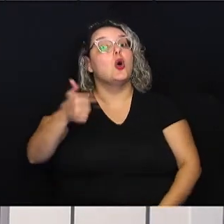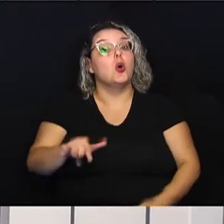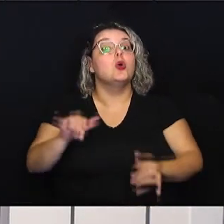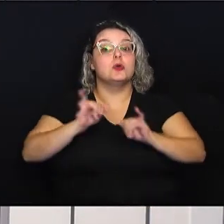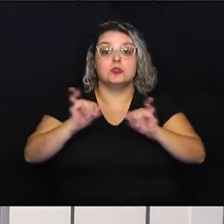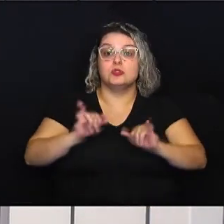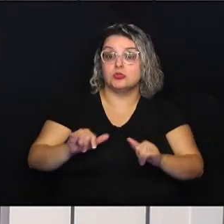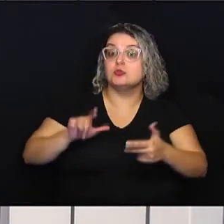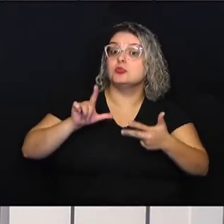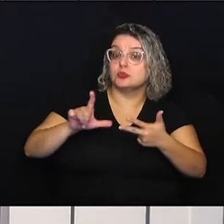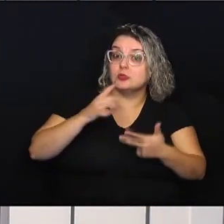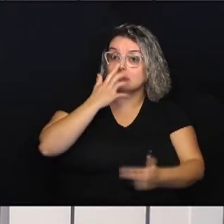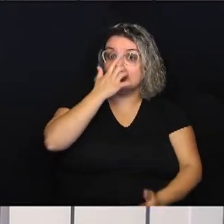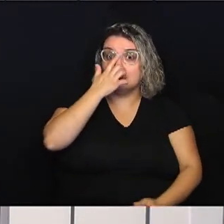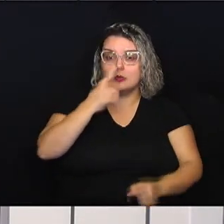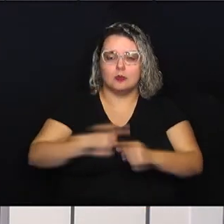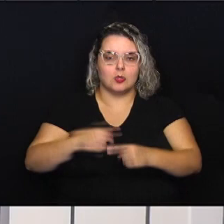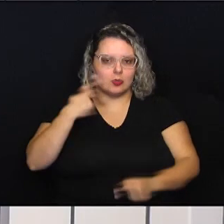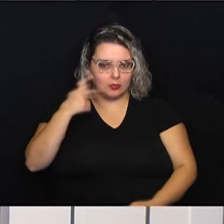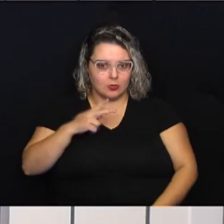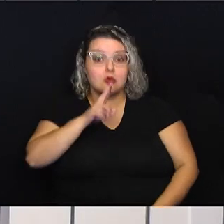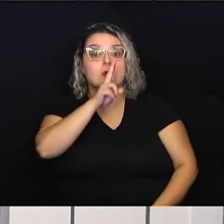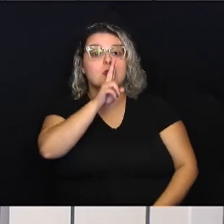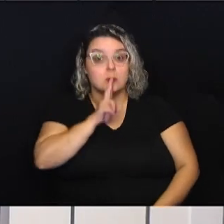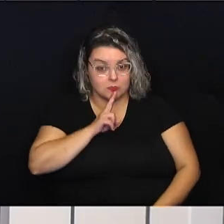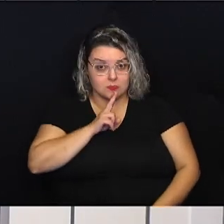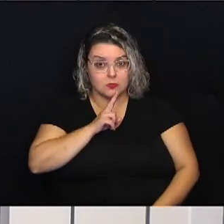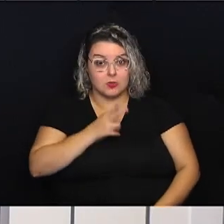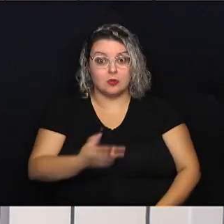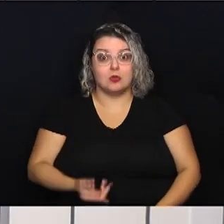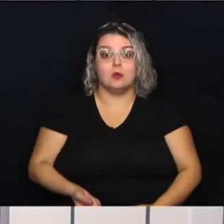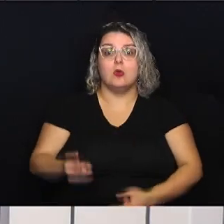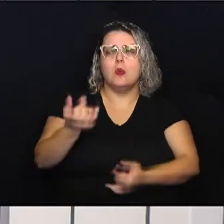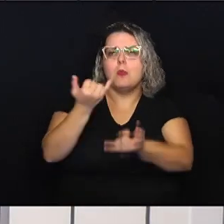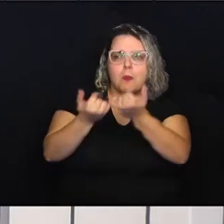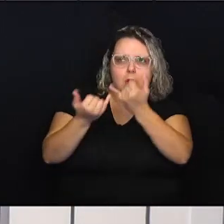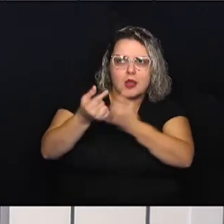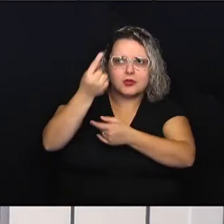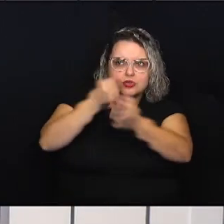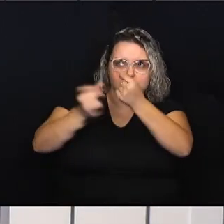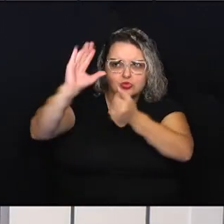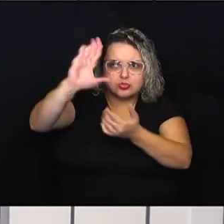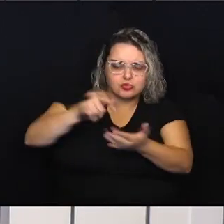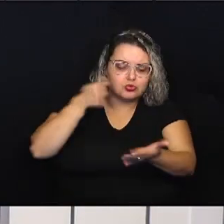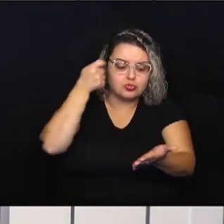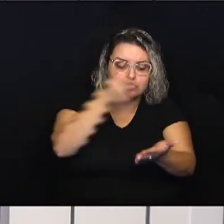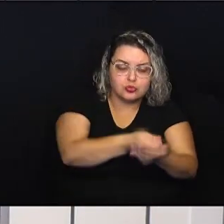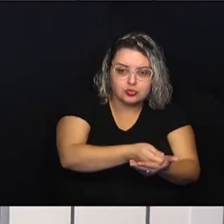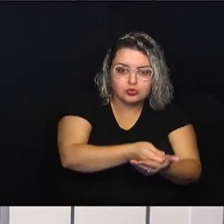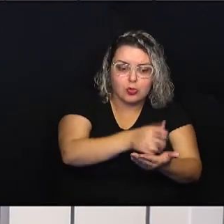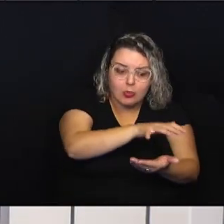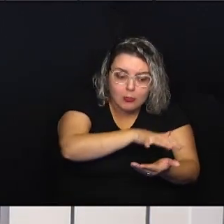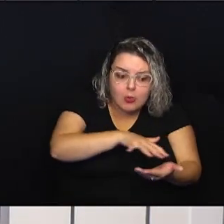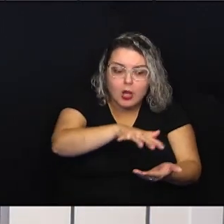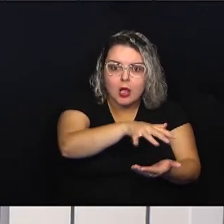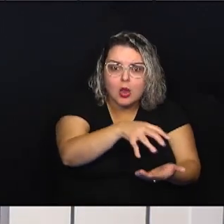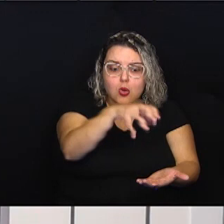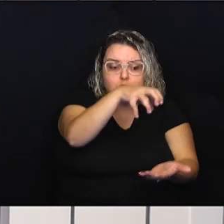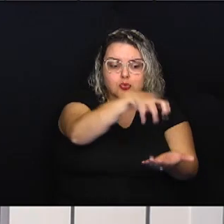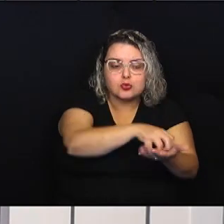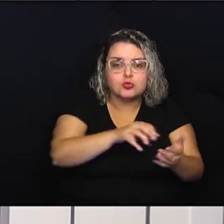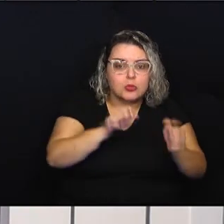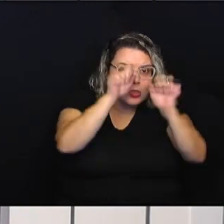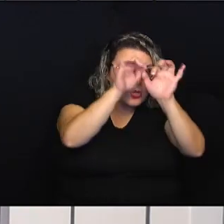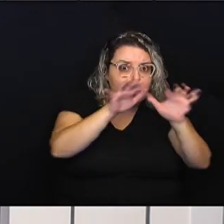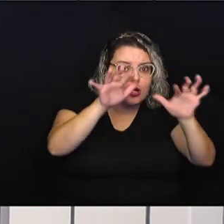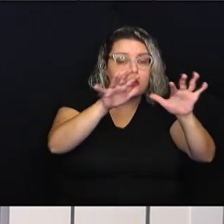do Legislativo, porque o vereador Nelson Ossery destinou parte do valor da emenda impositiva para o Centro de Autistas.